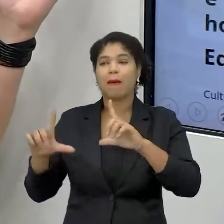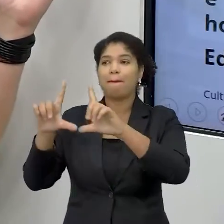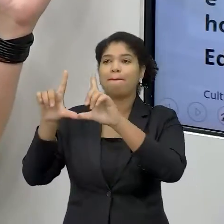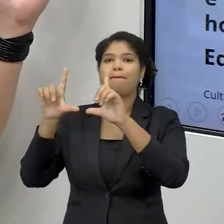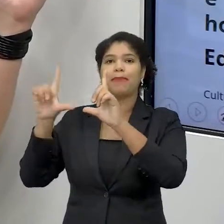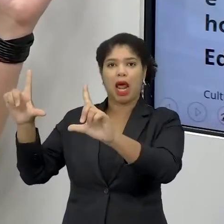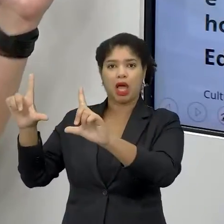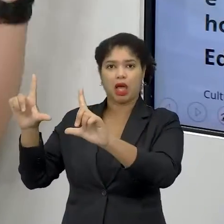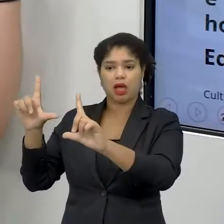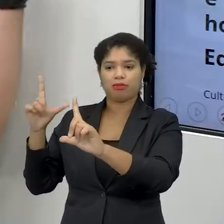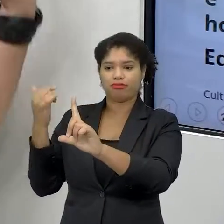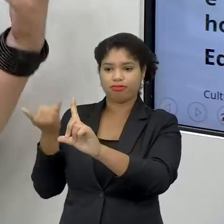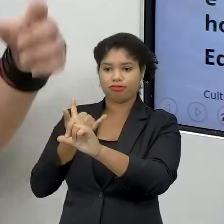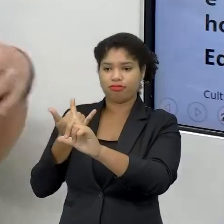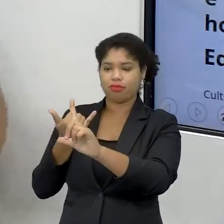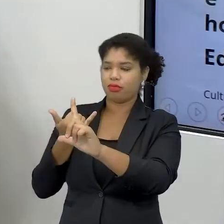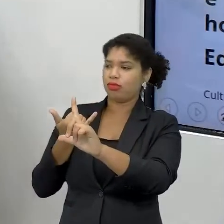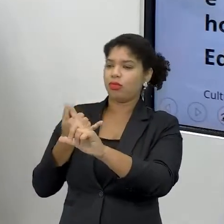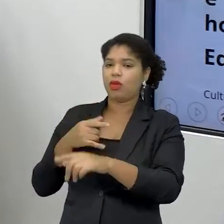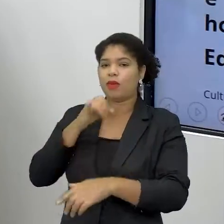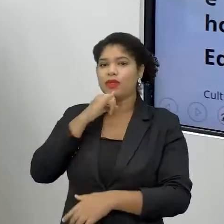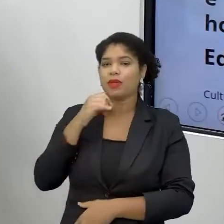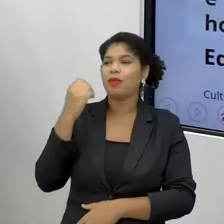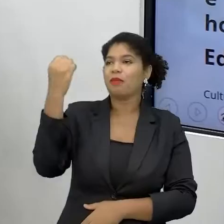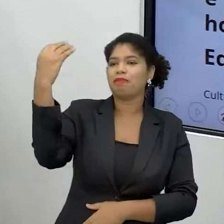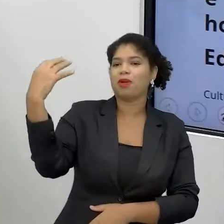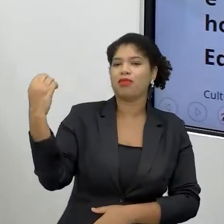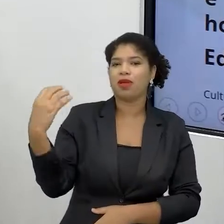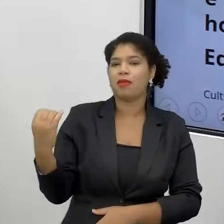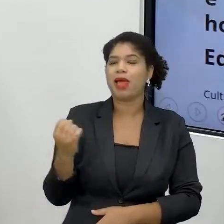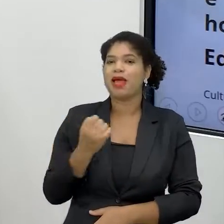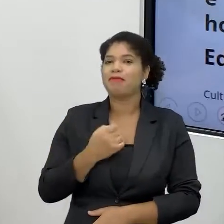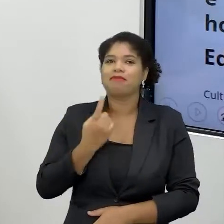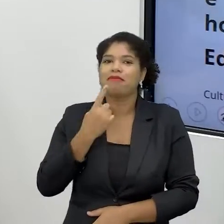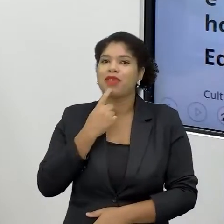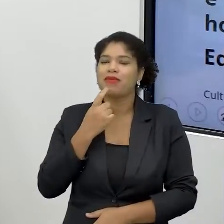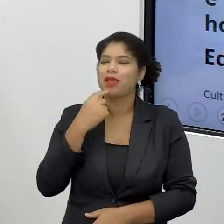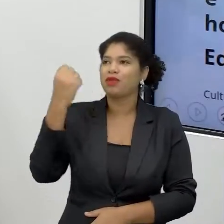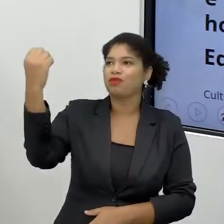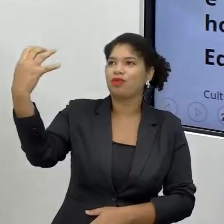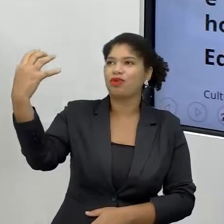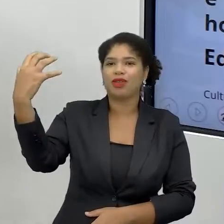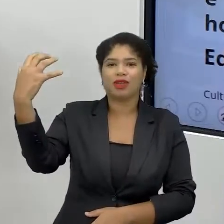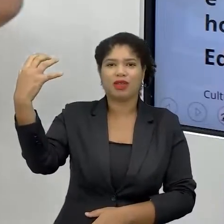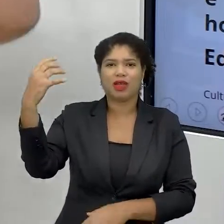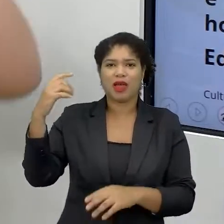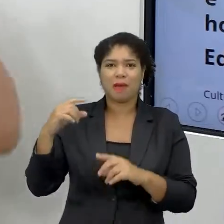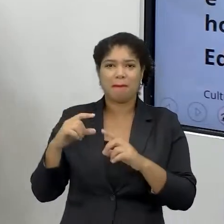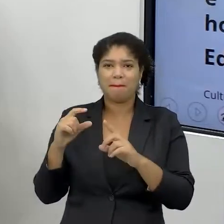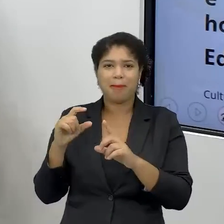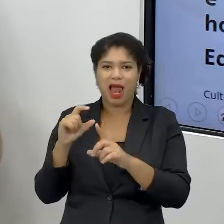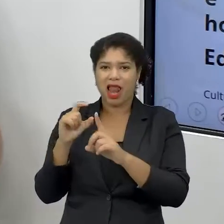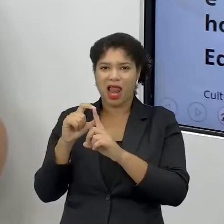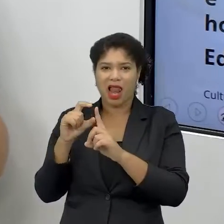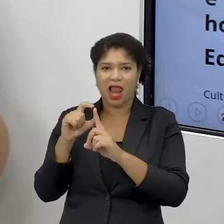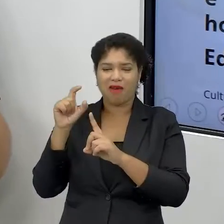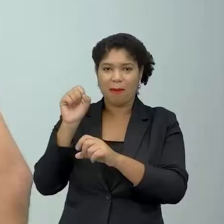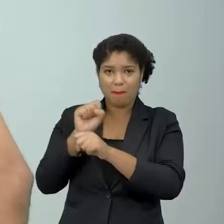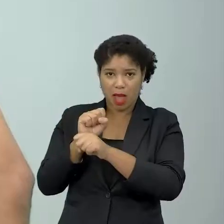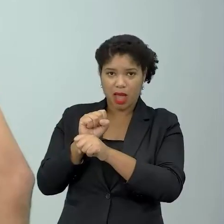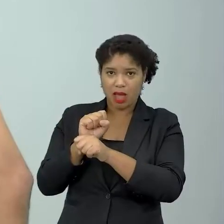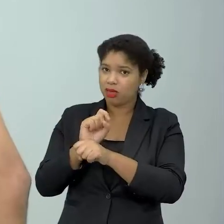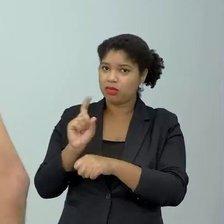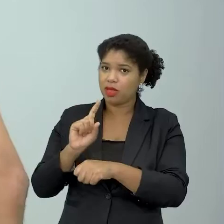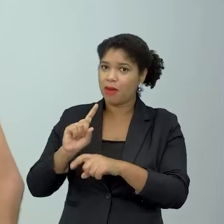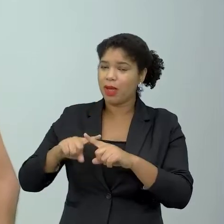rua, certo, ela, por exemplo, o sinal vermelho, ele não é... A gente sabe o que ele significa, mas não está escrito pare. Mas ele